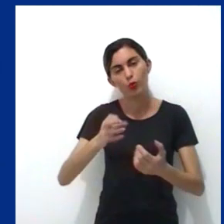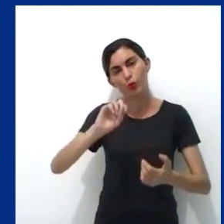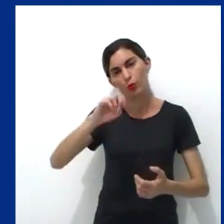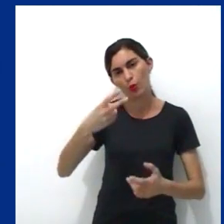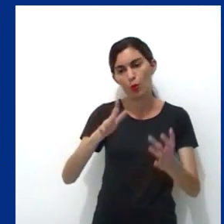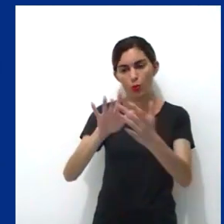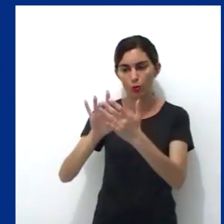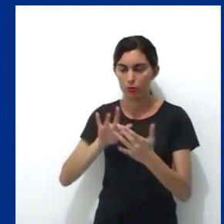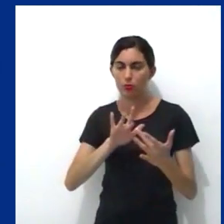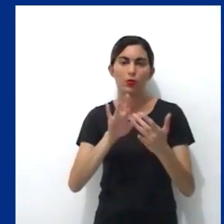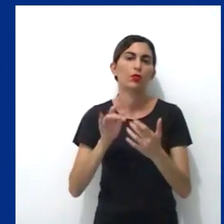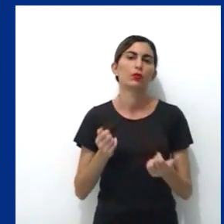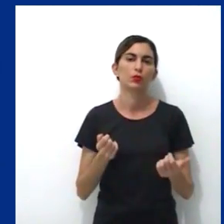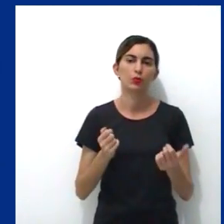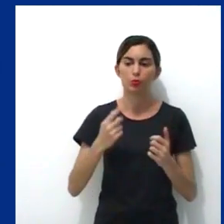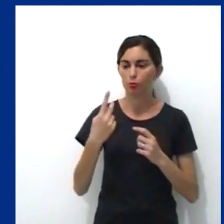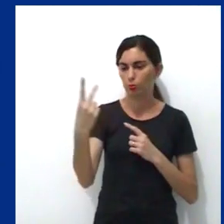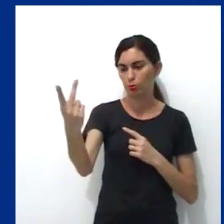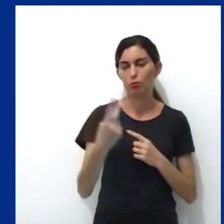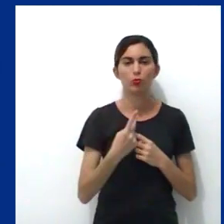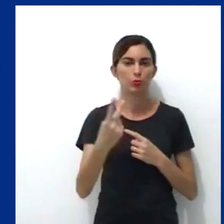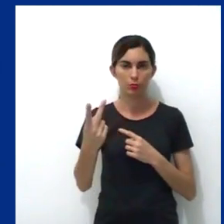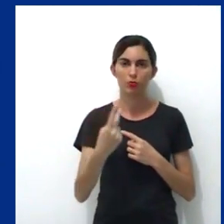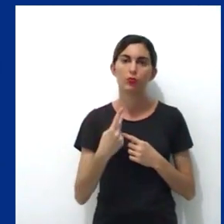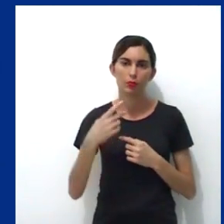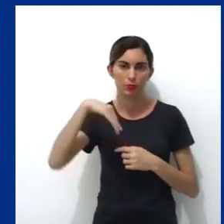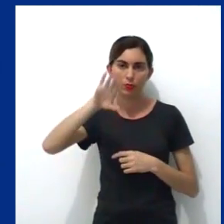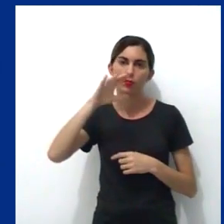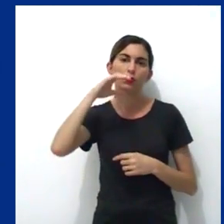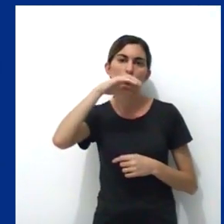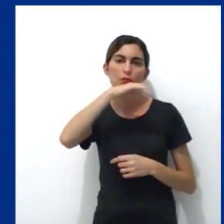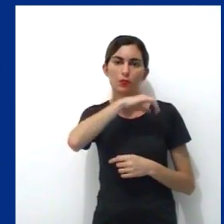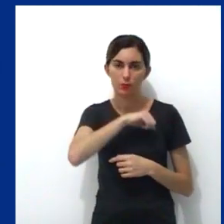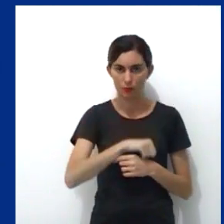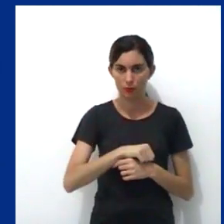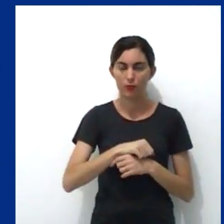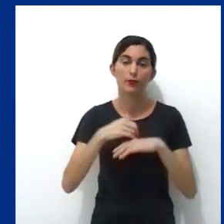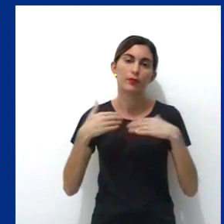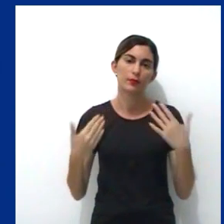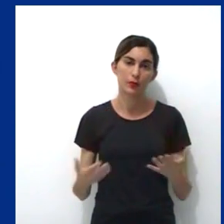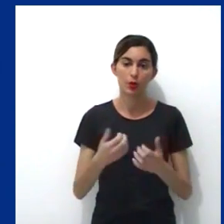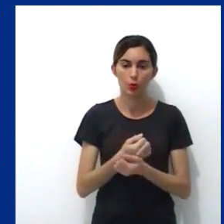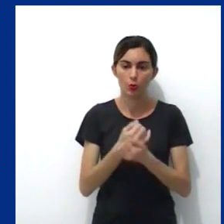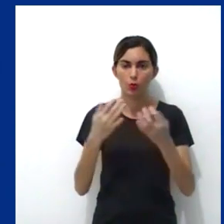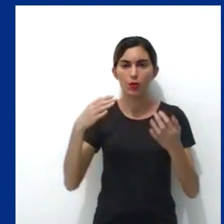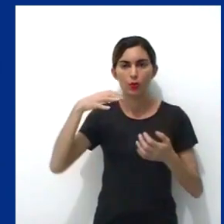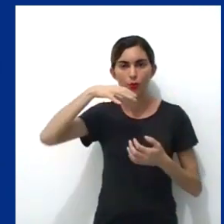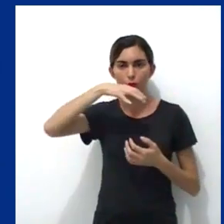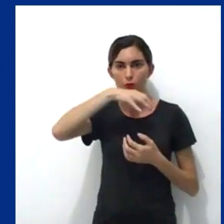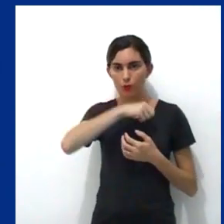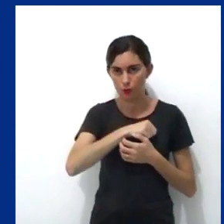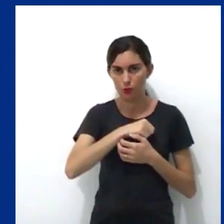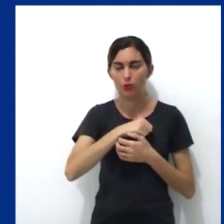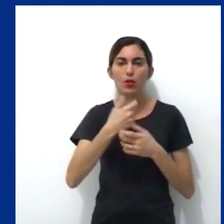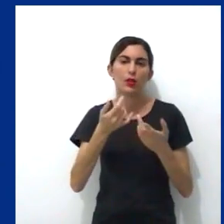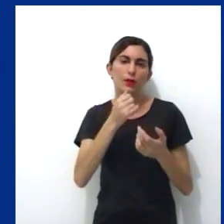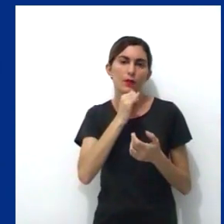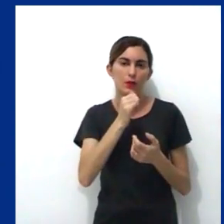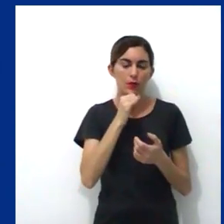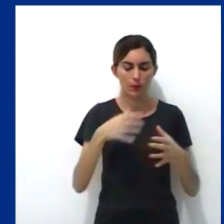um resumo aí do que seria essa condução térmica. A energia calorífica é transmitida por meio de corpos sólidos